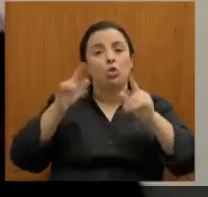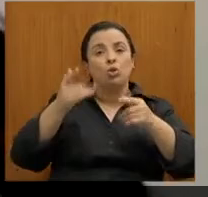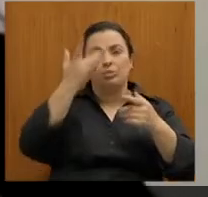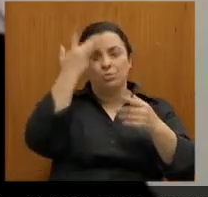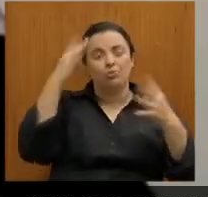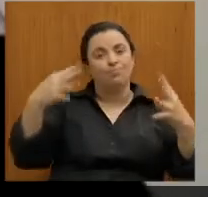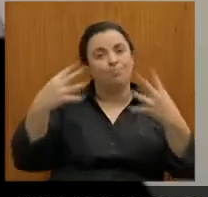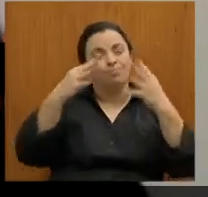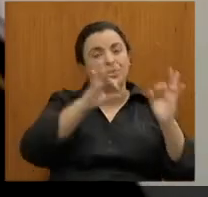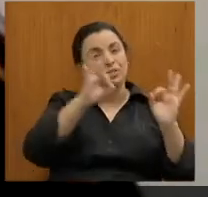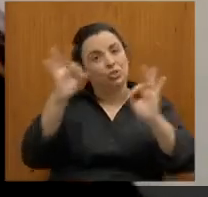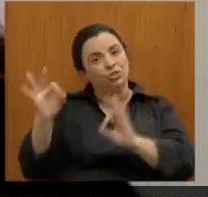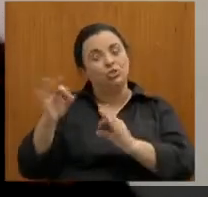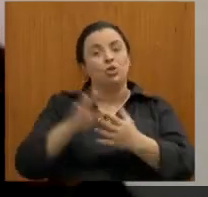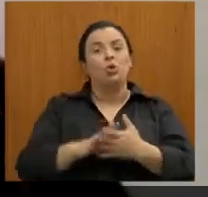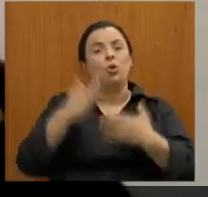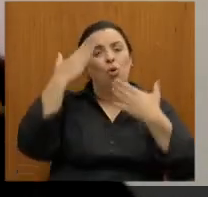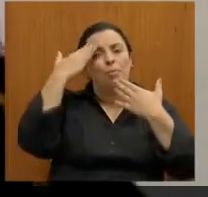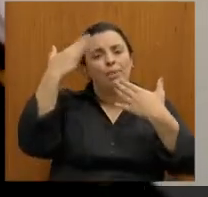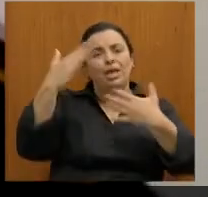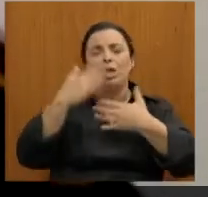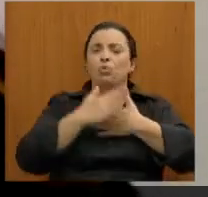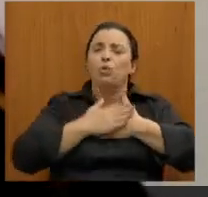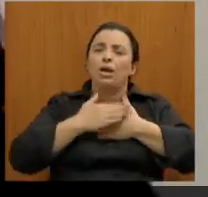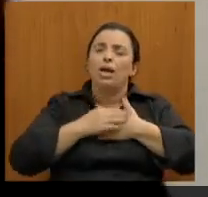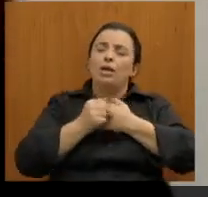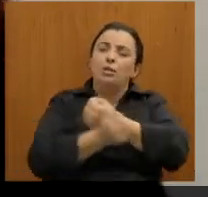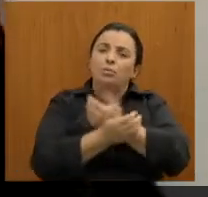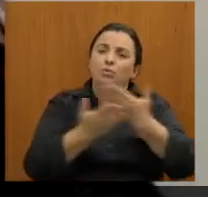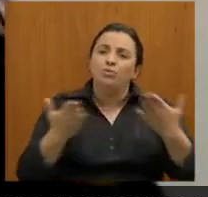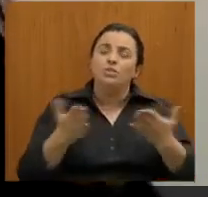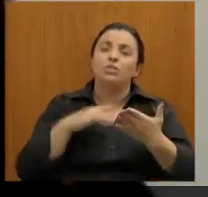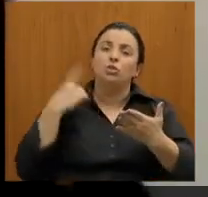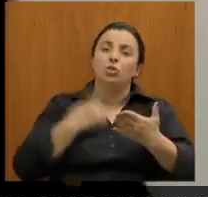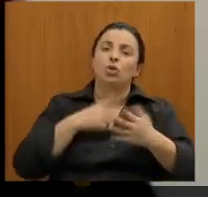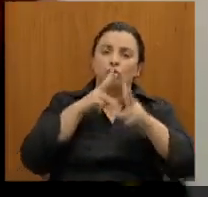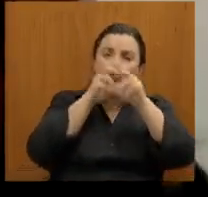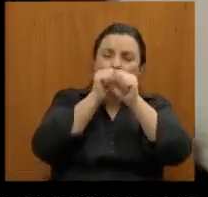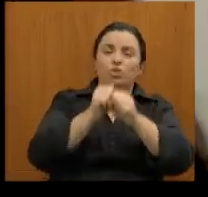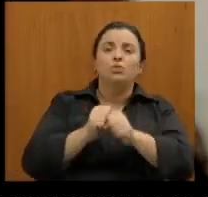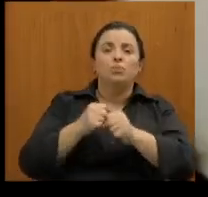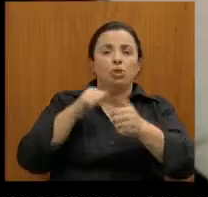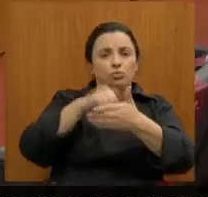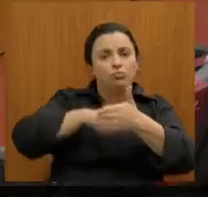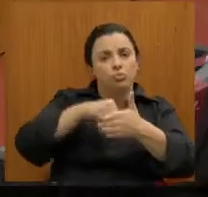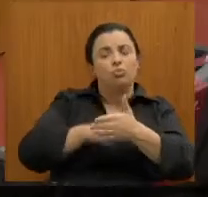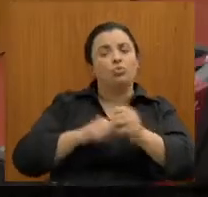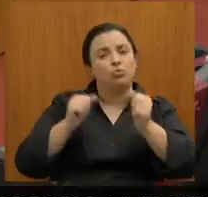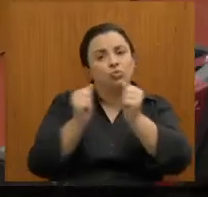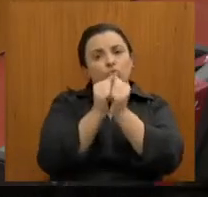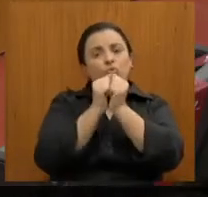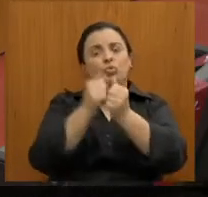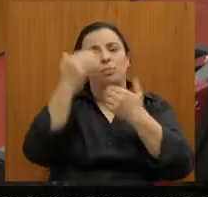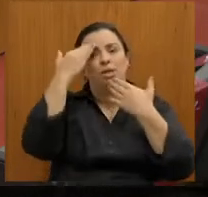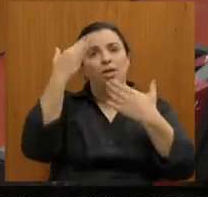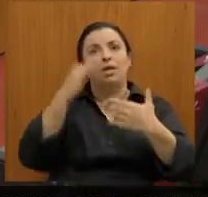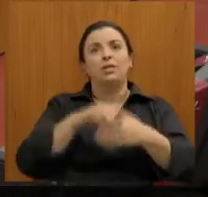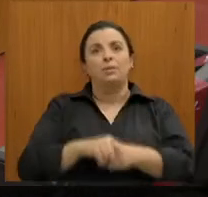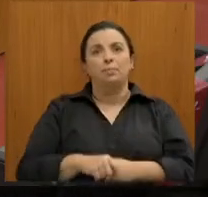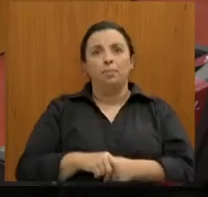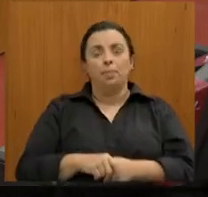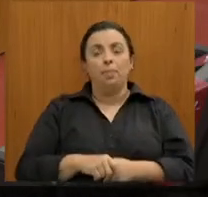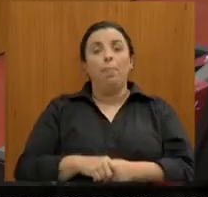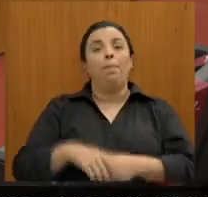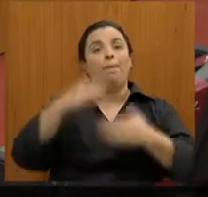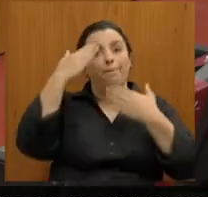carinho muito grande a vocês que a gente tem as pontas para seguir firme nessa luta muito obrigada obrigado